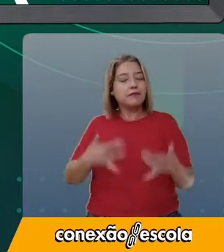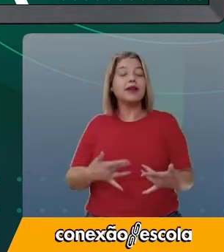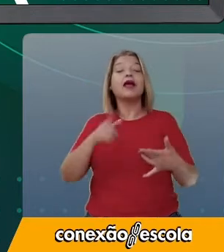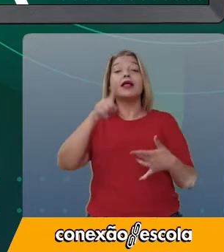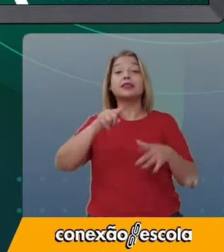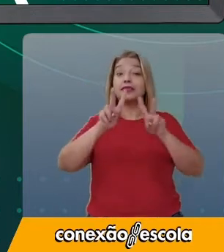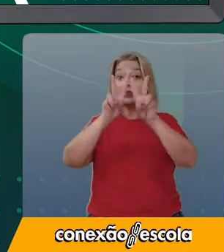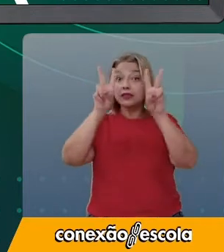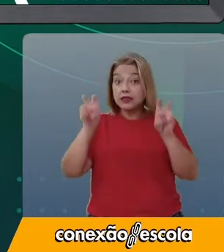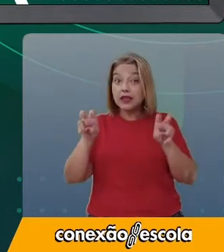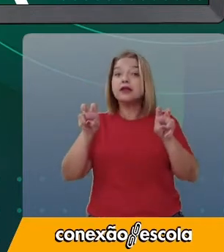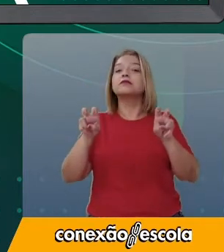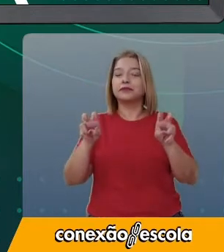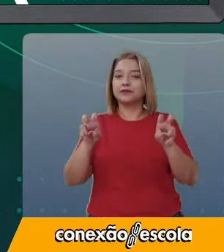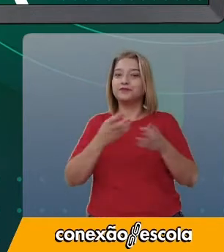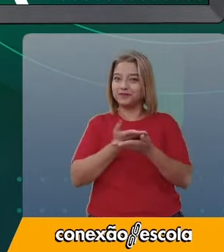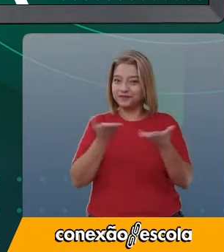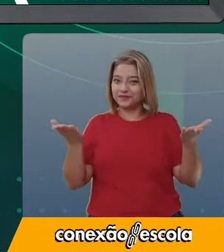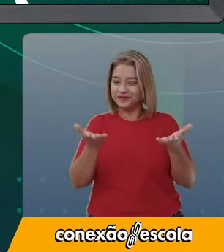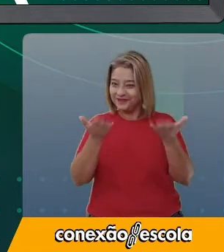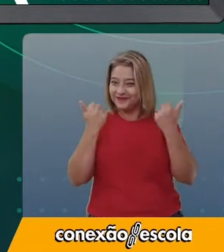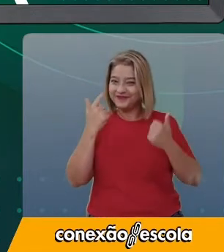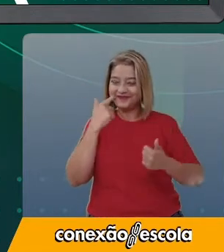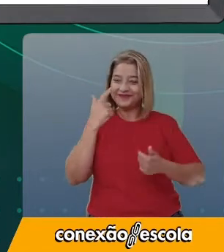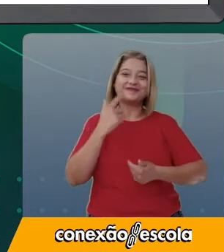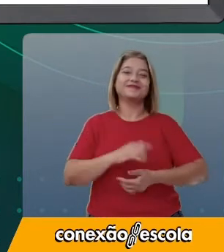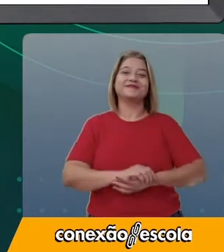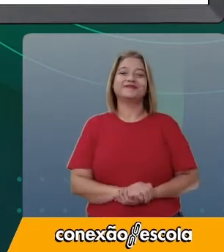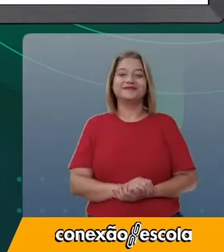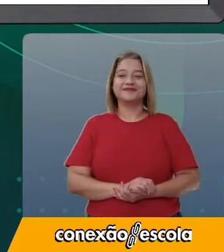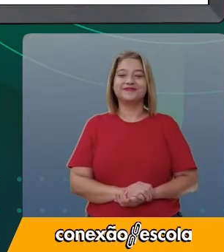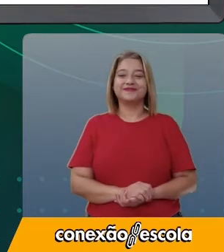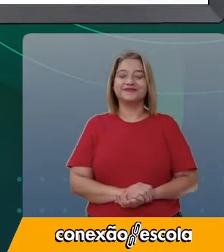um tema com vocês. Vamos lá?